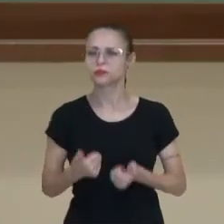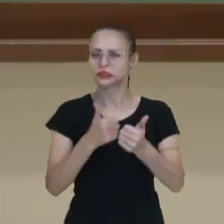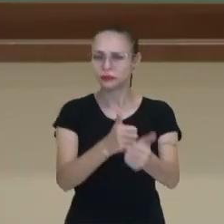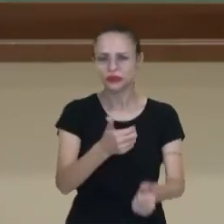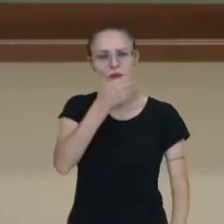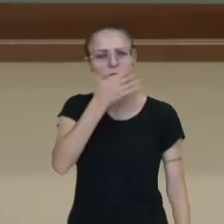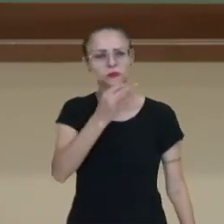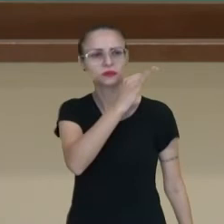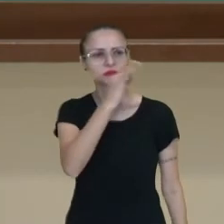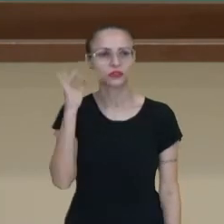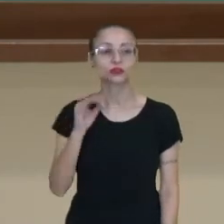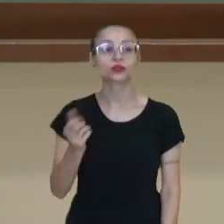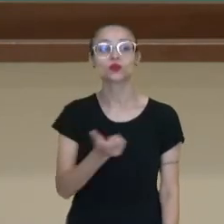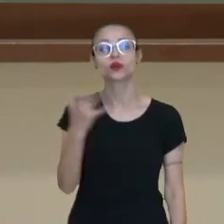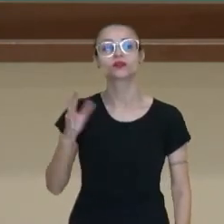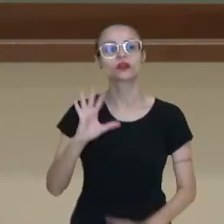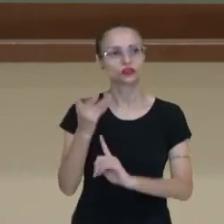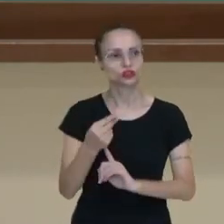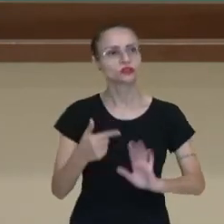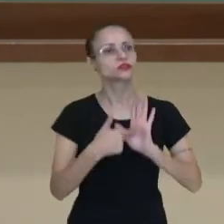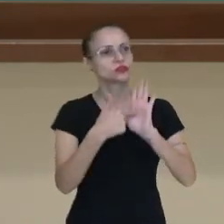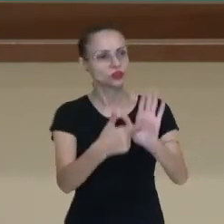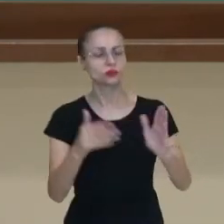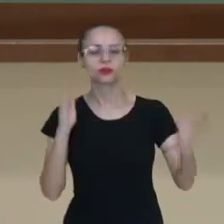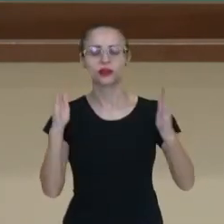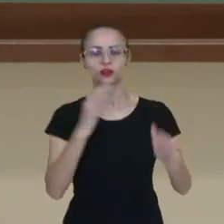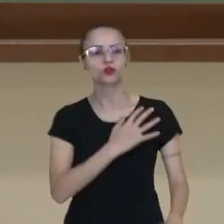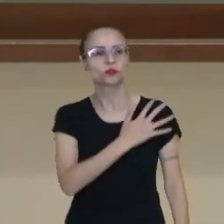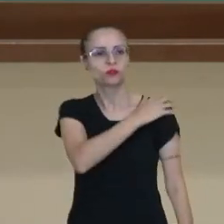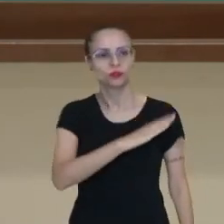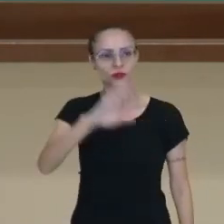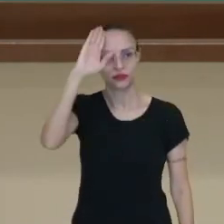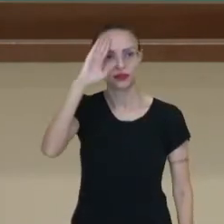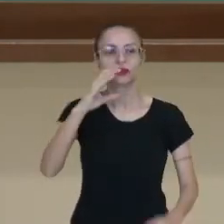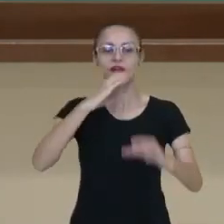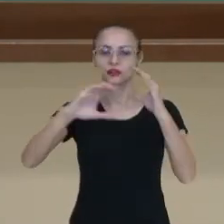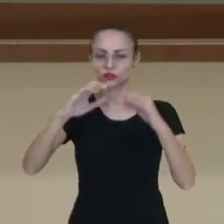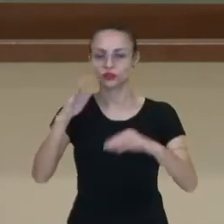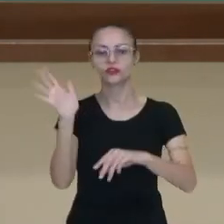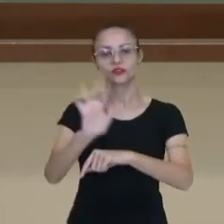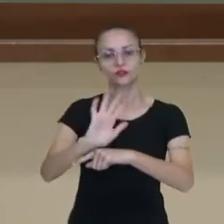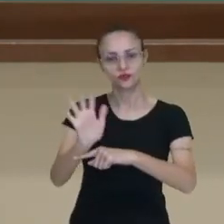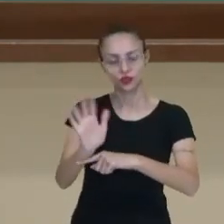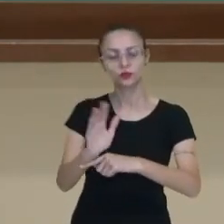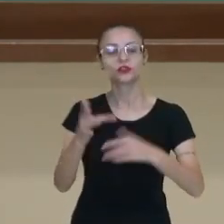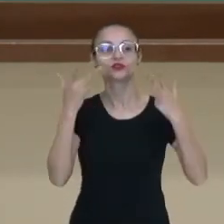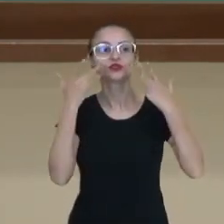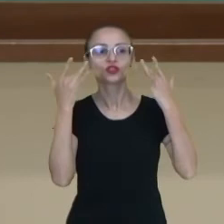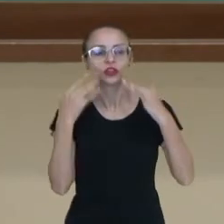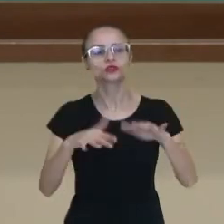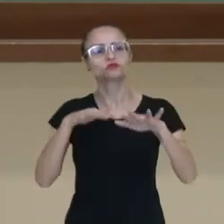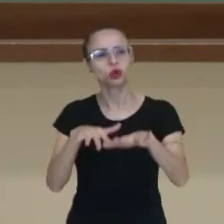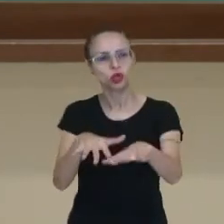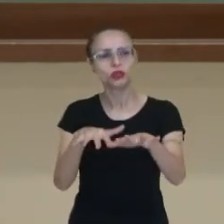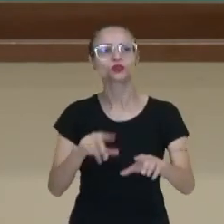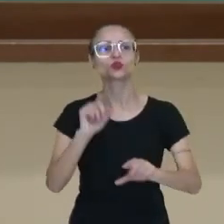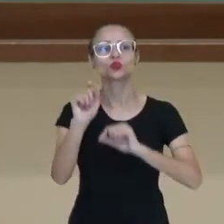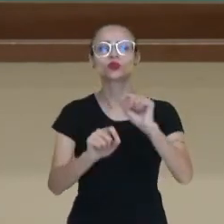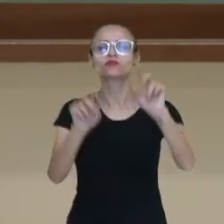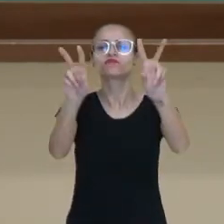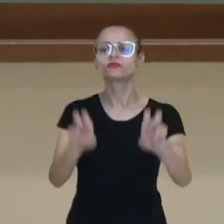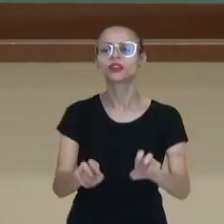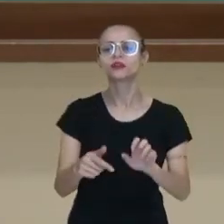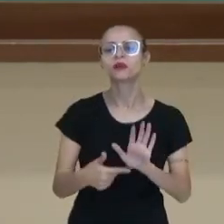perseguidos e censurados, muitos artistas se destacaram durante o período militar por canções, filmes e peças teatrais de protesto. Quais temas